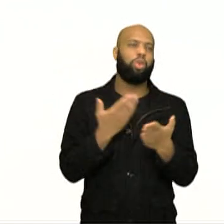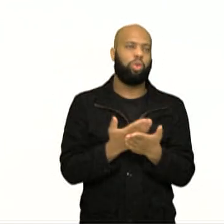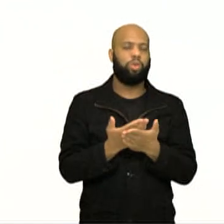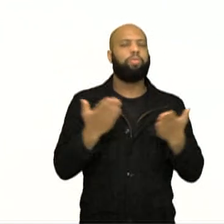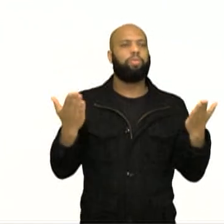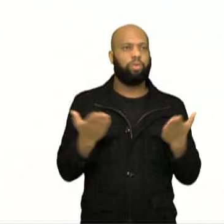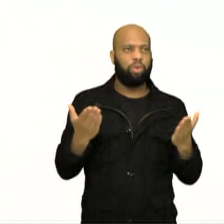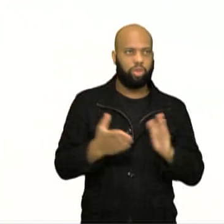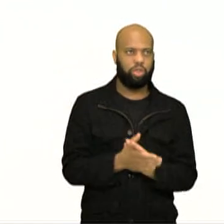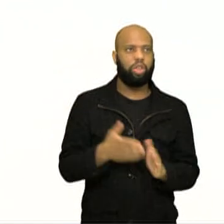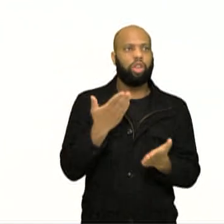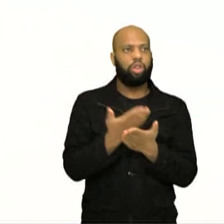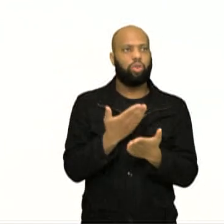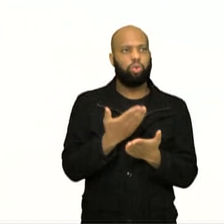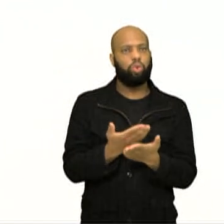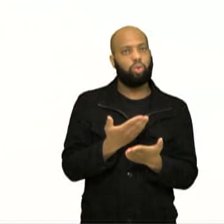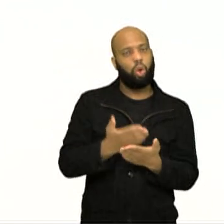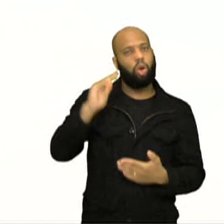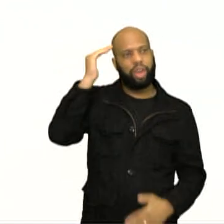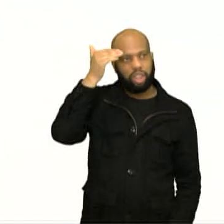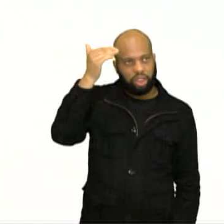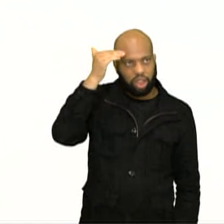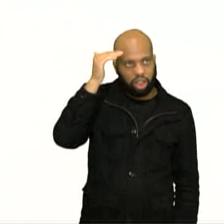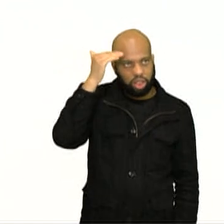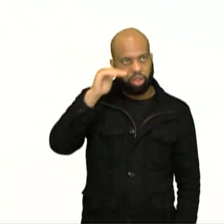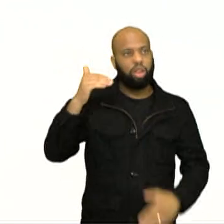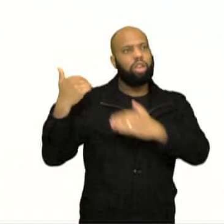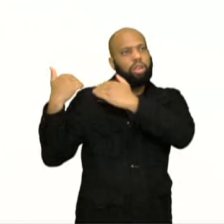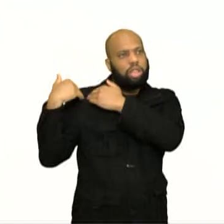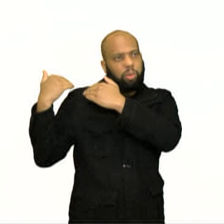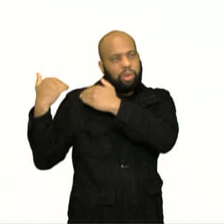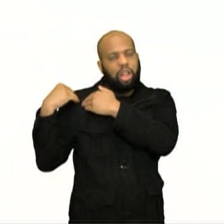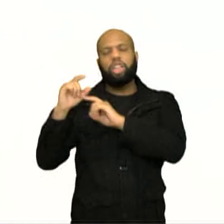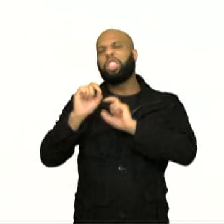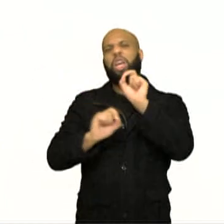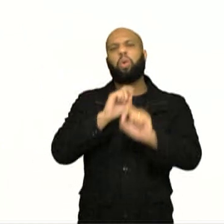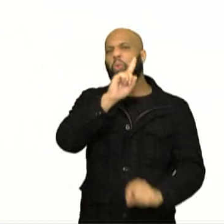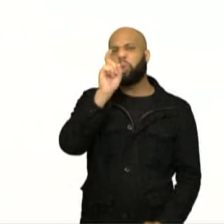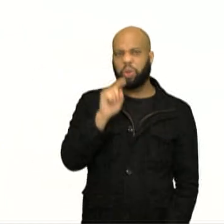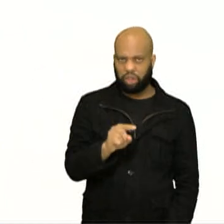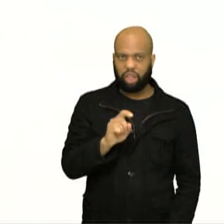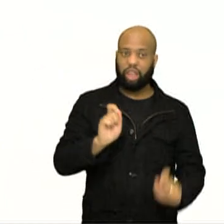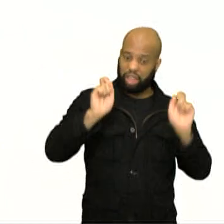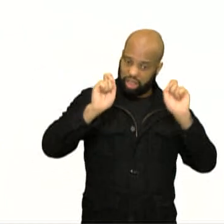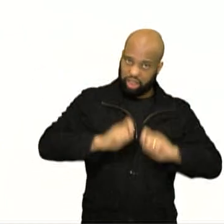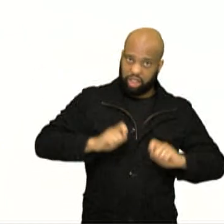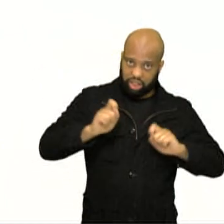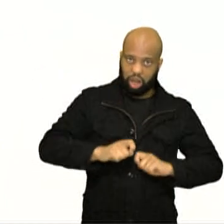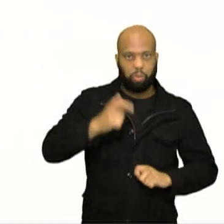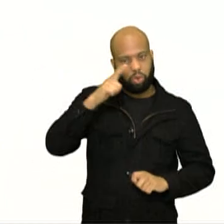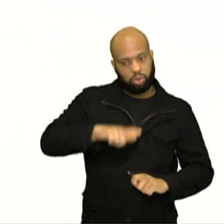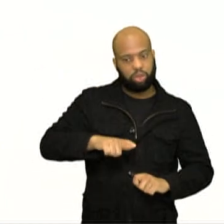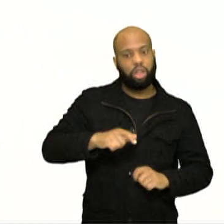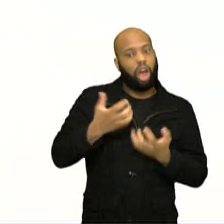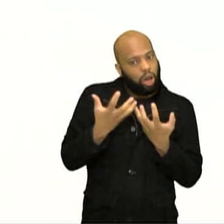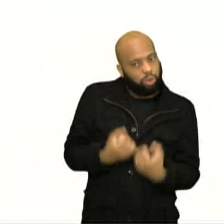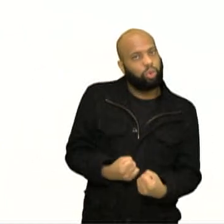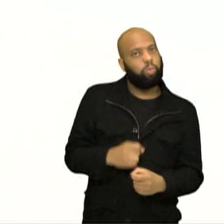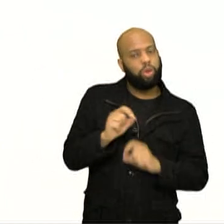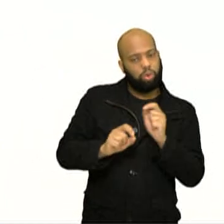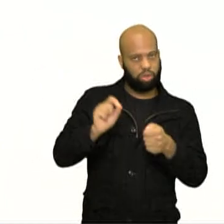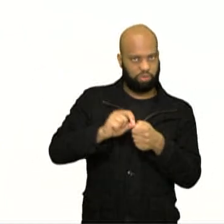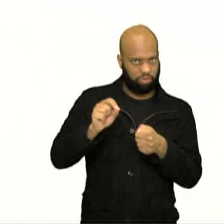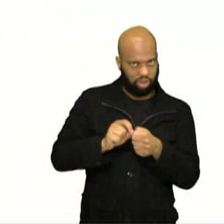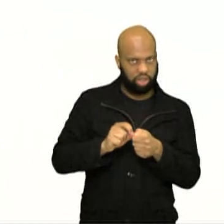aula de hoje. Vamos lá? Entendemos que responsabilidade é a capacidade de arcar com as consequências de nossas